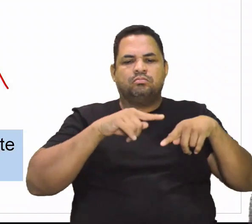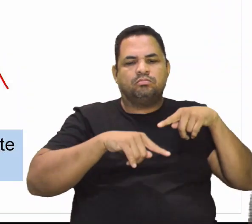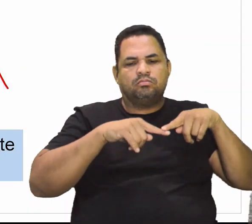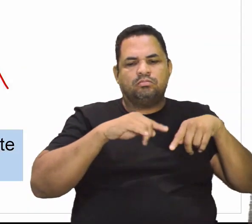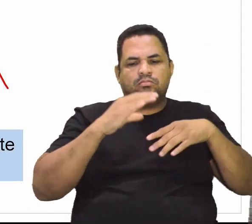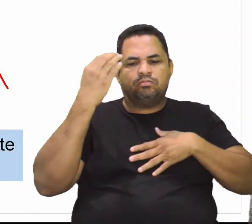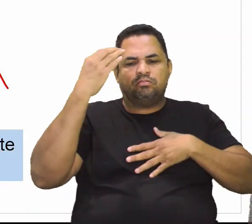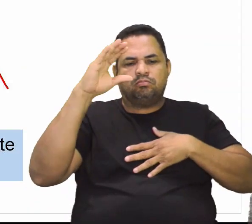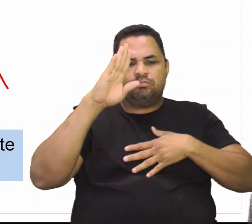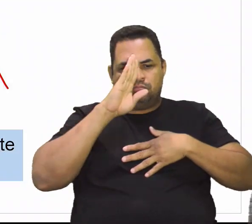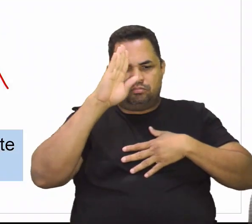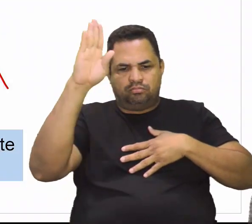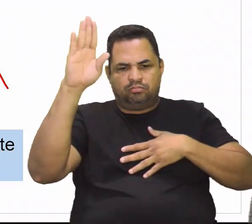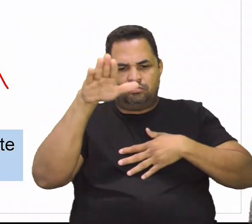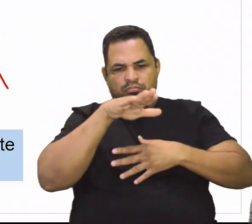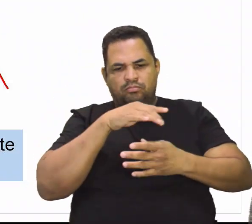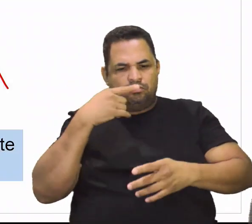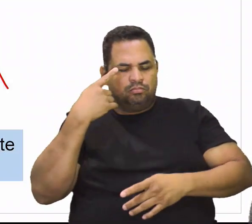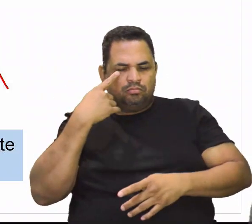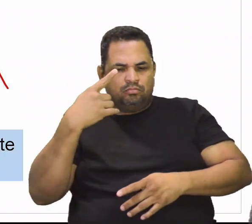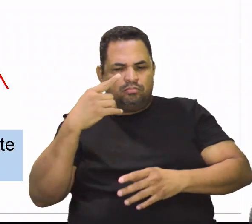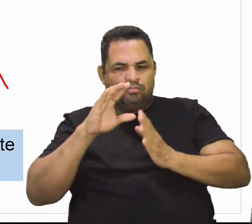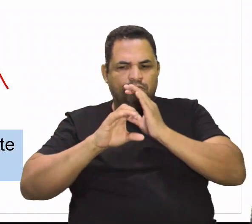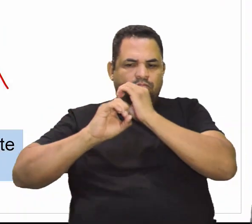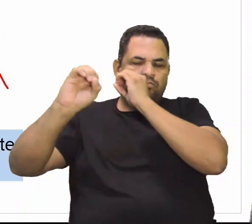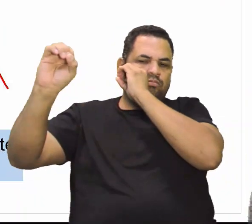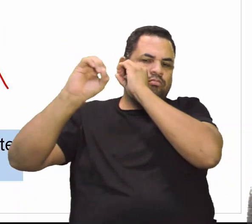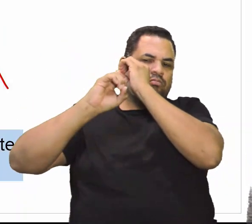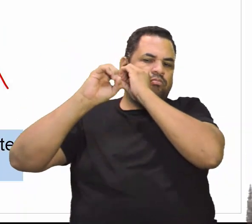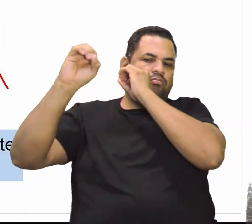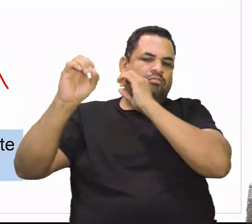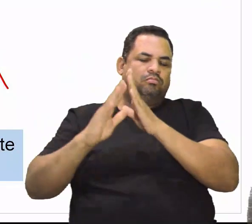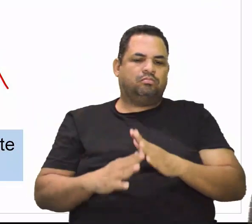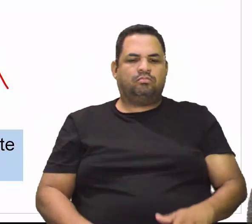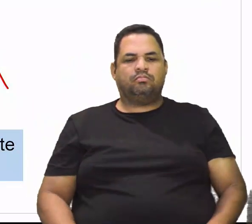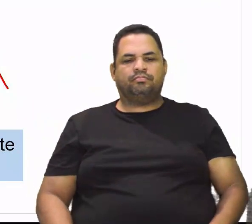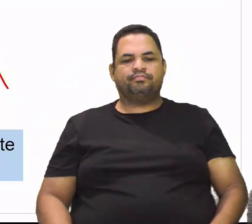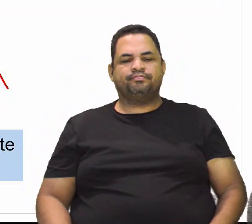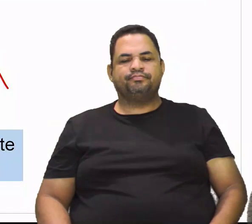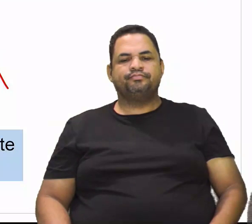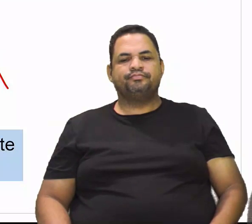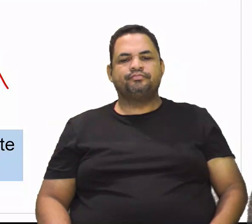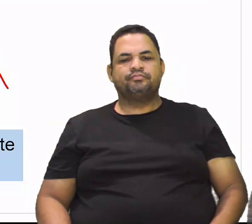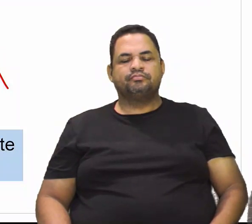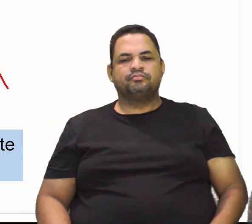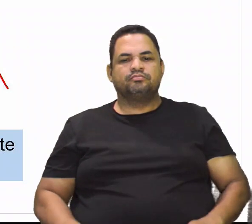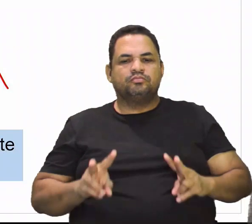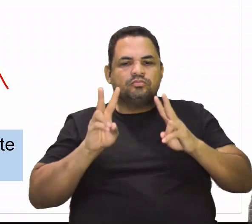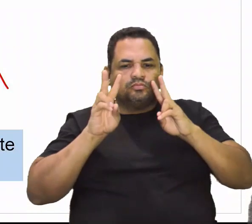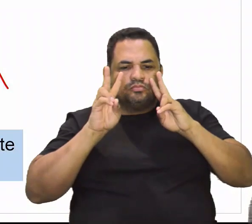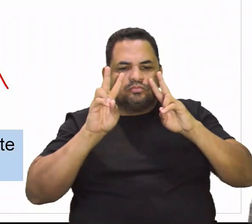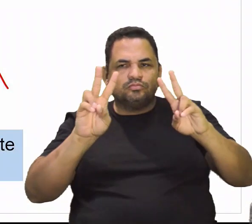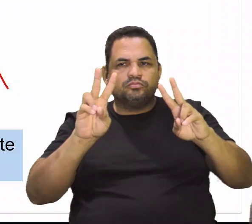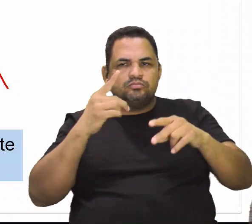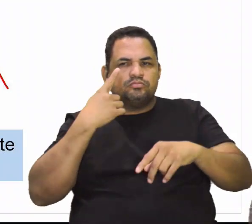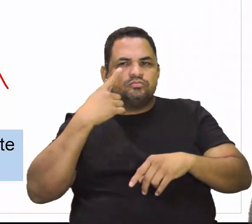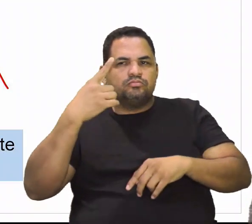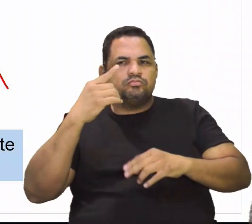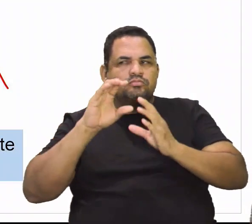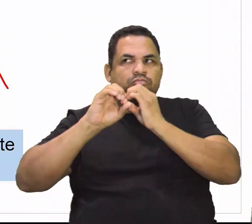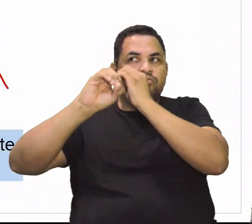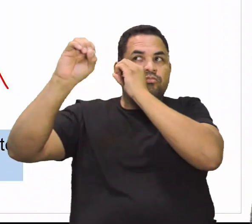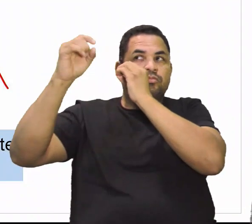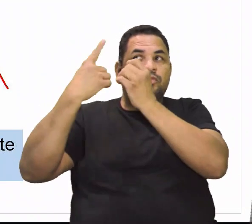científicos, principalmente de observações astronômicas. Lembra aí das observações astronômicas para ver